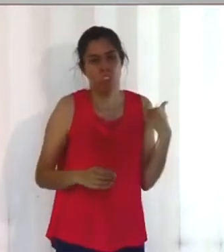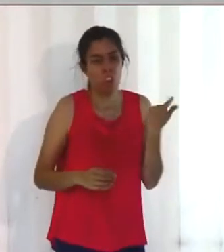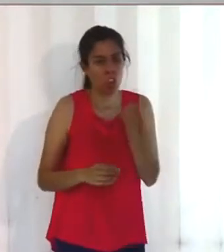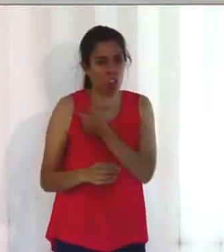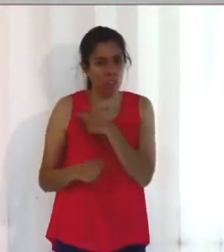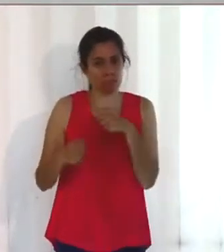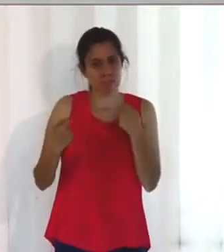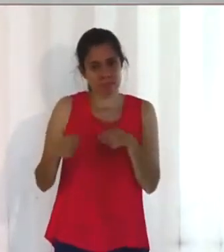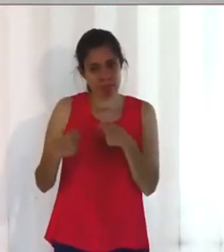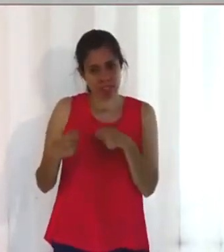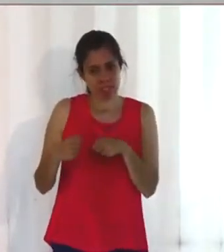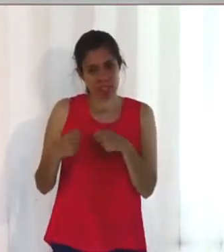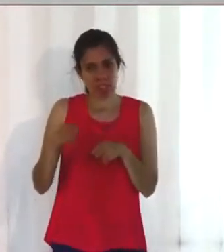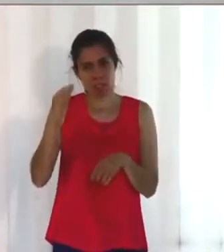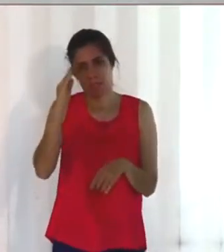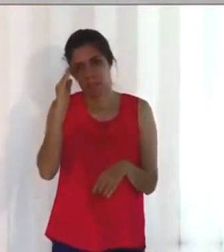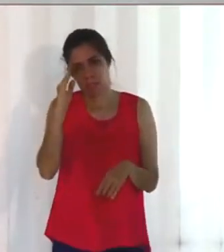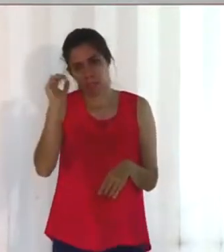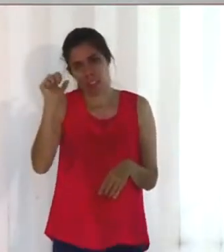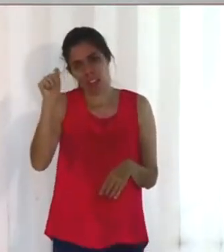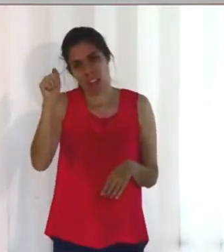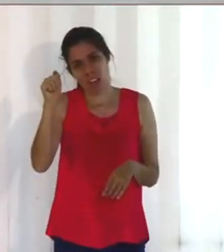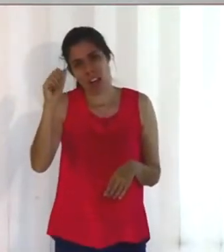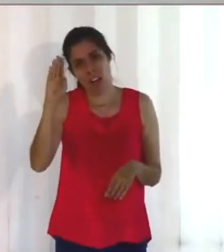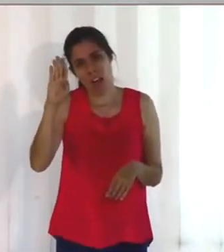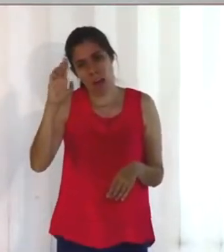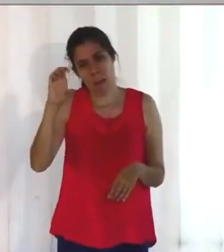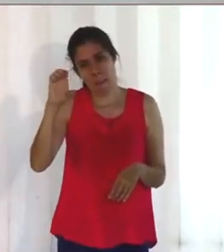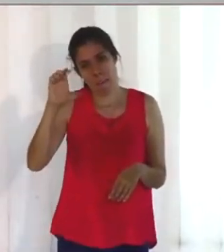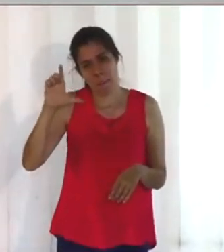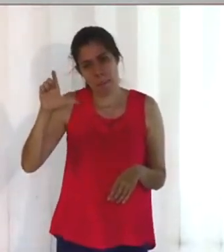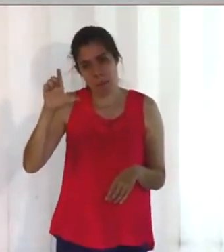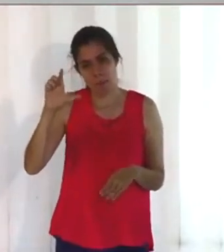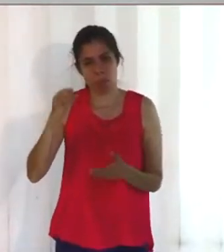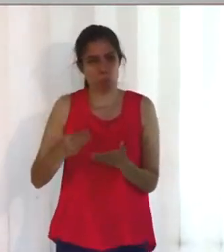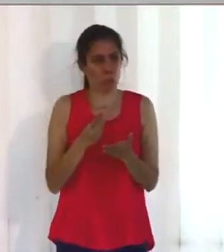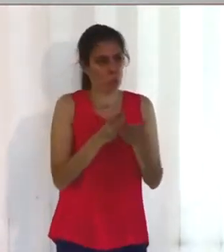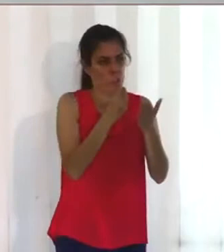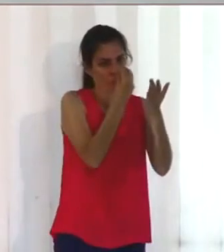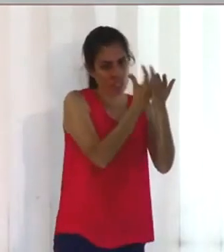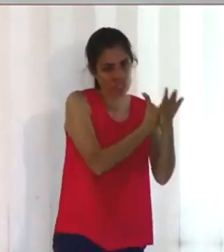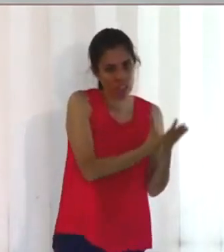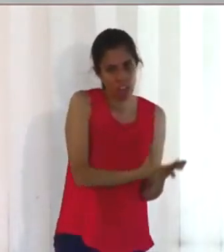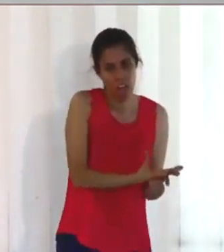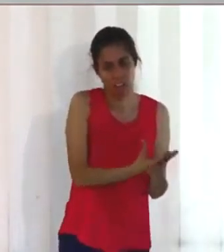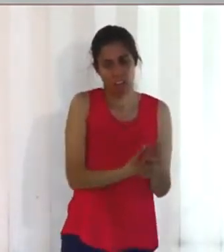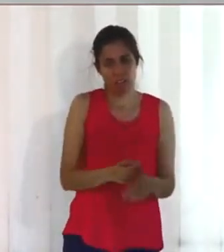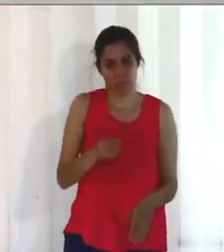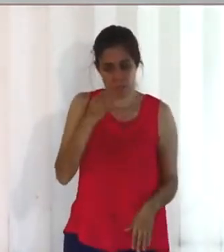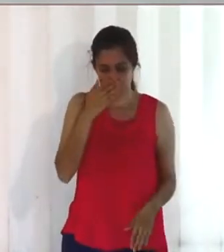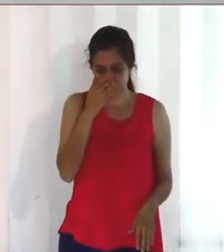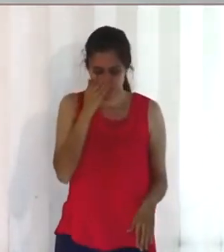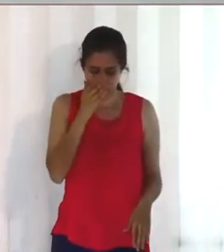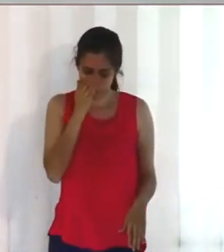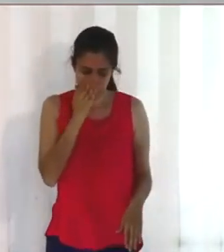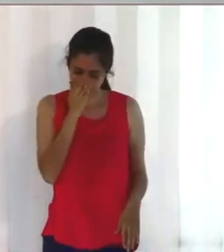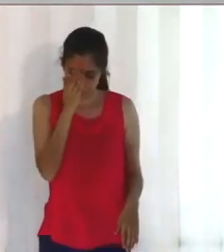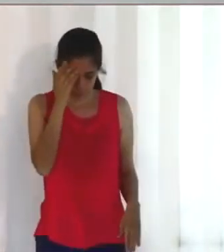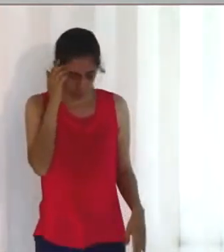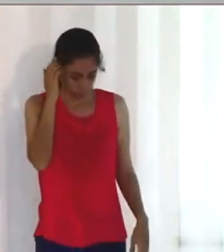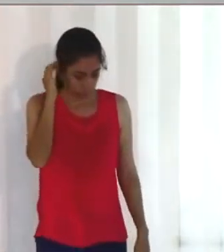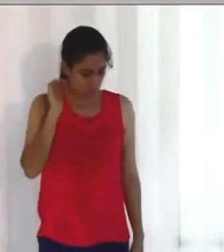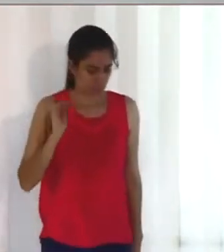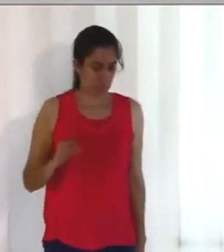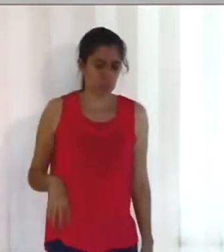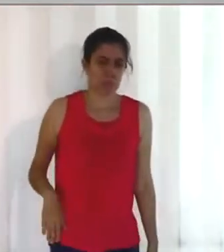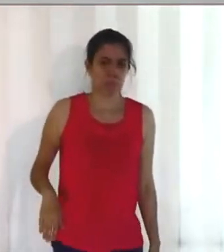Senhor. Pense nisso, é tempo de consagrar ao Senhor, meus irmãos. Consagrar as primícias ao Senhor. Consagrar